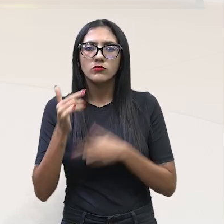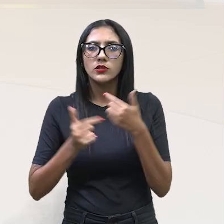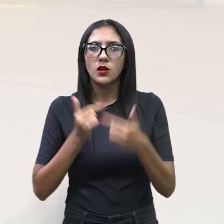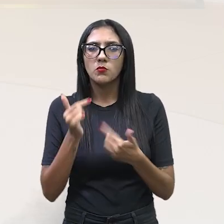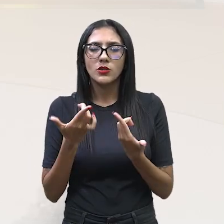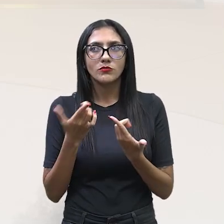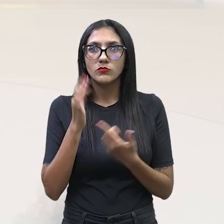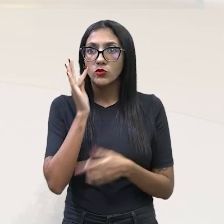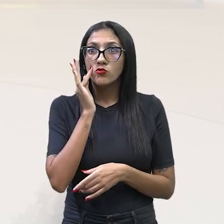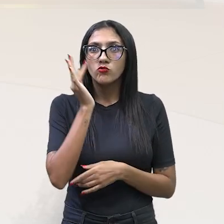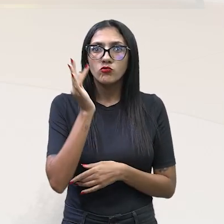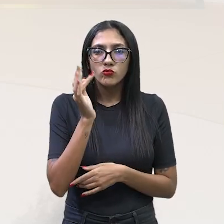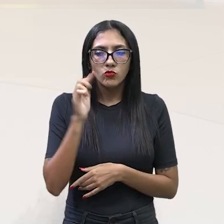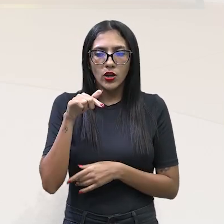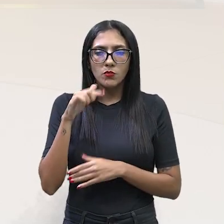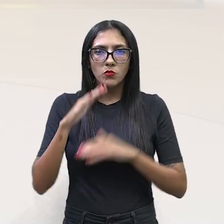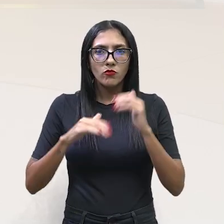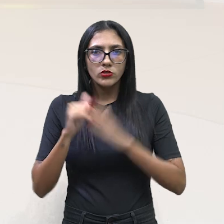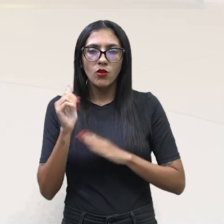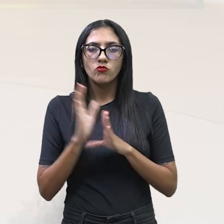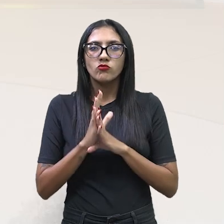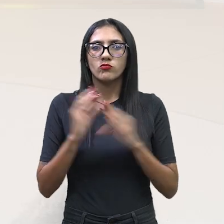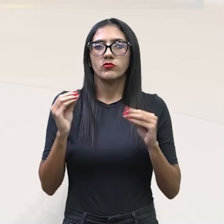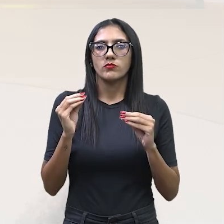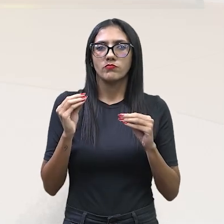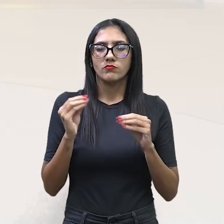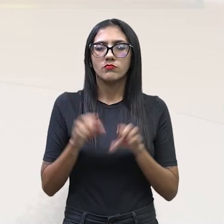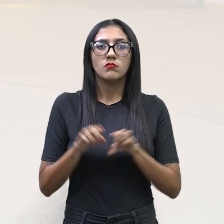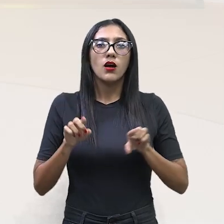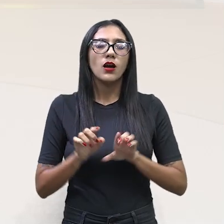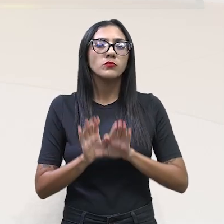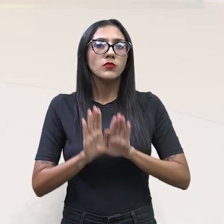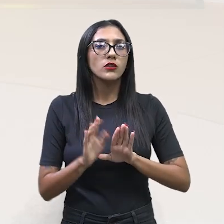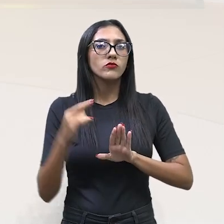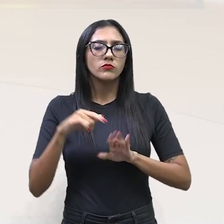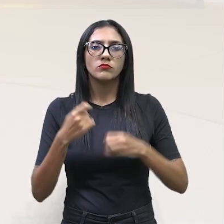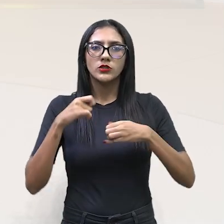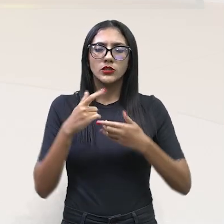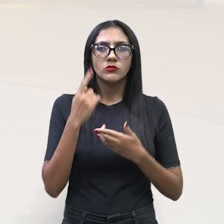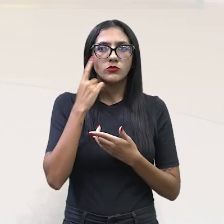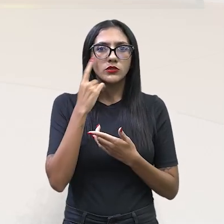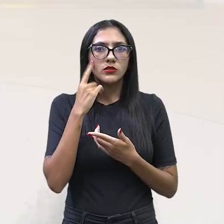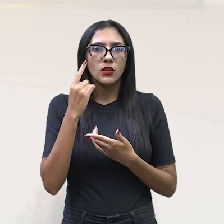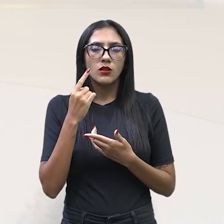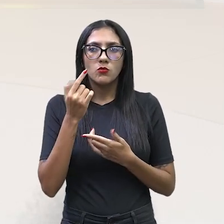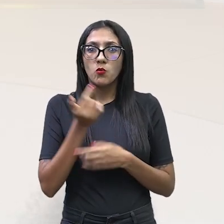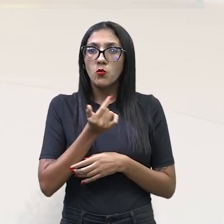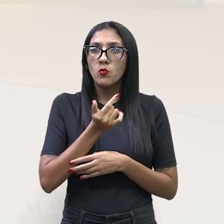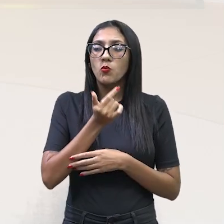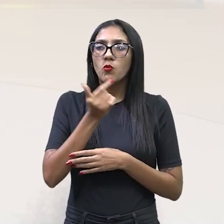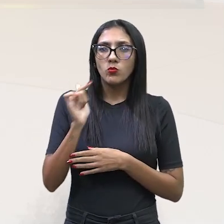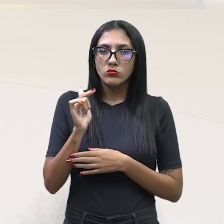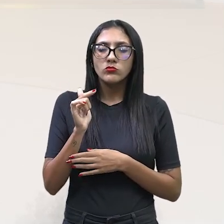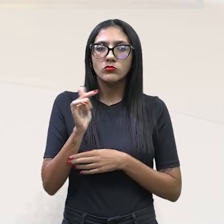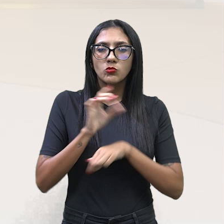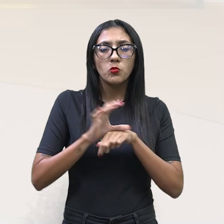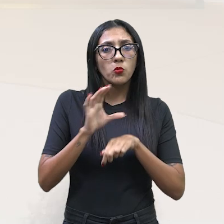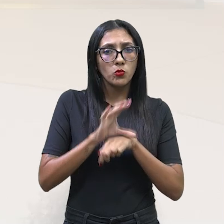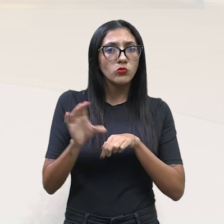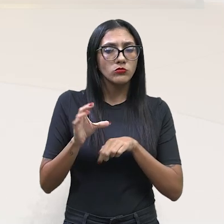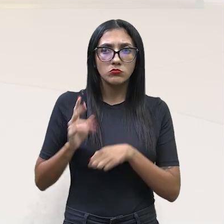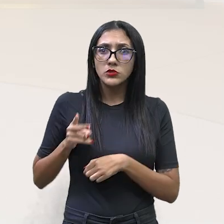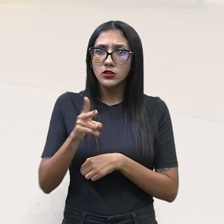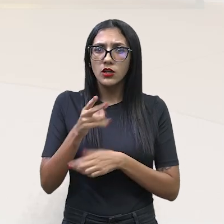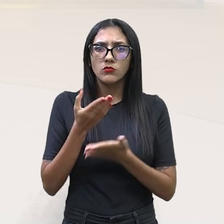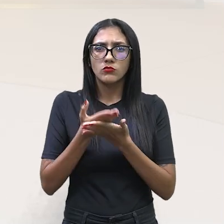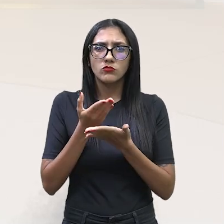vai desaparecer. Mas o que é que você tem que fazer? Você tem que estar numa educação ali, numa formação contínua, como o professor falou, tem que